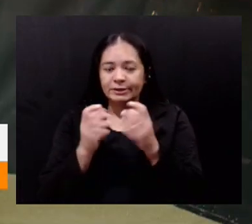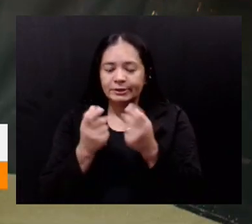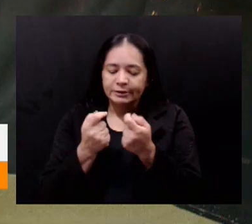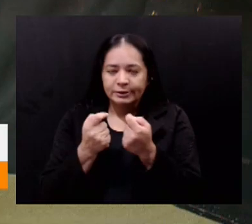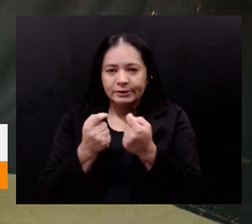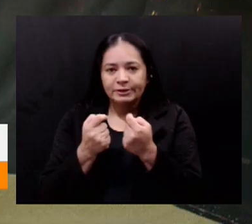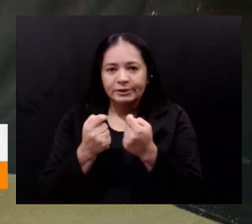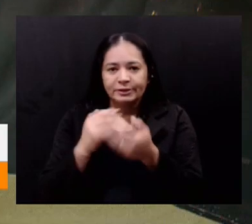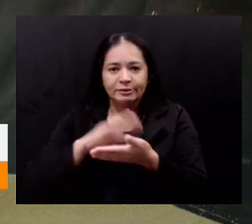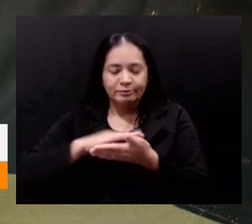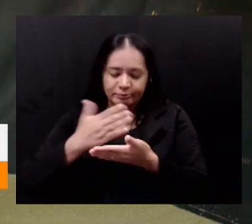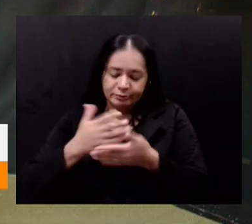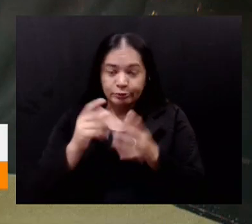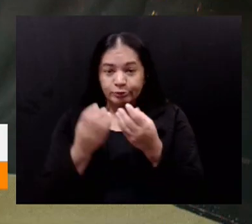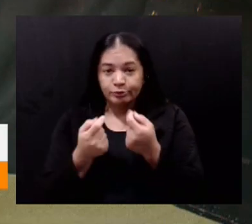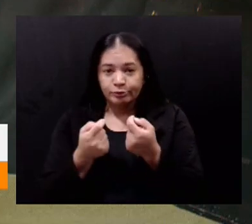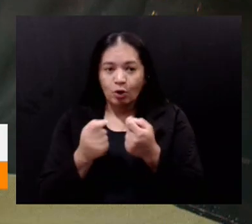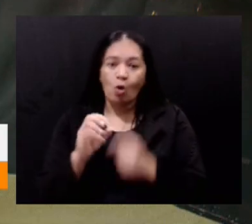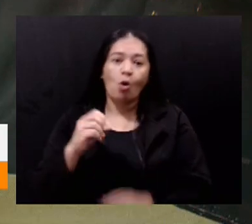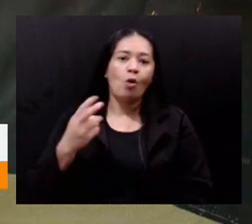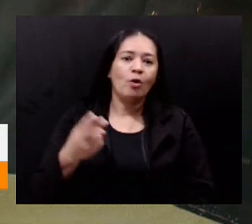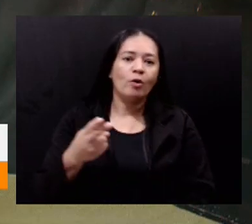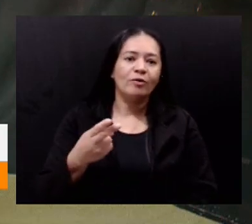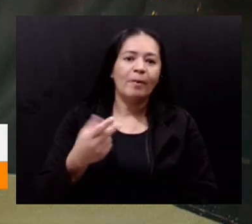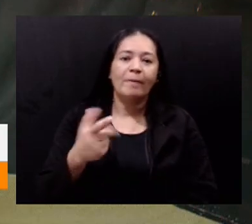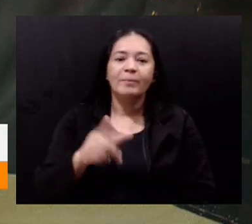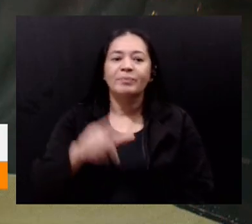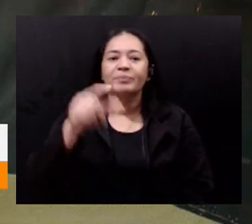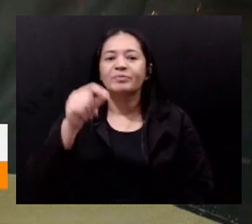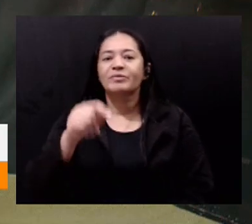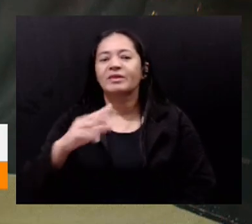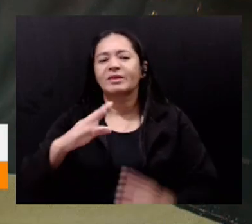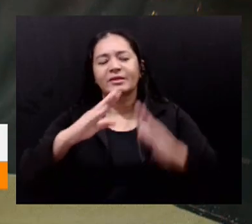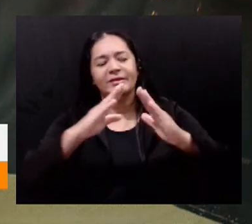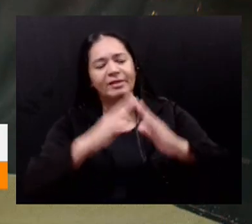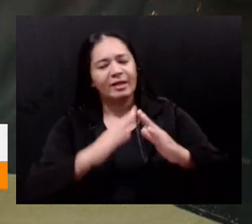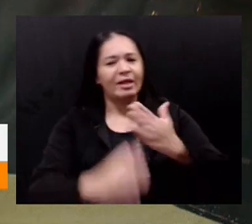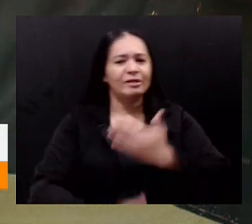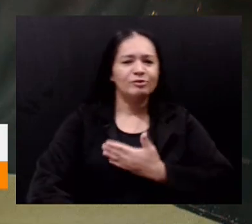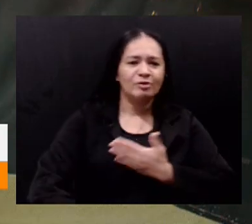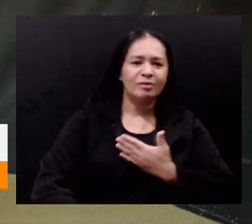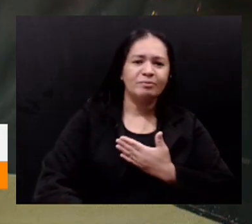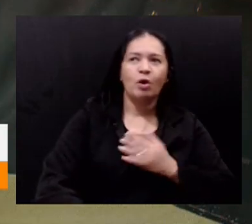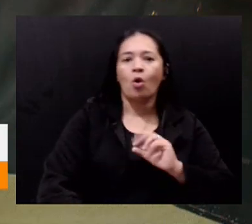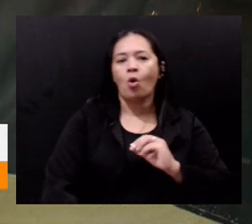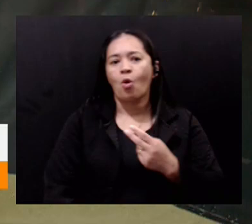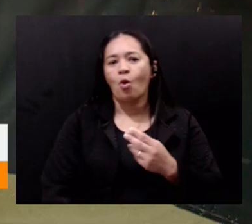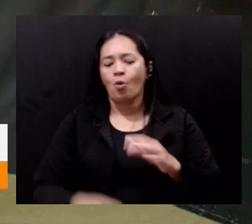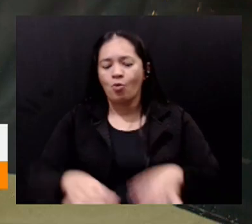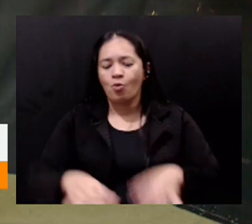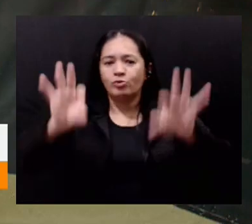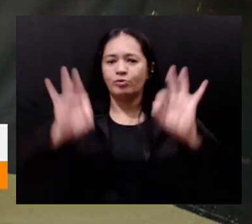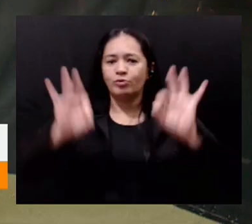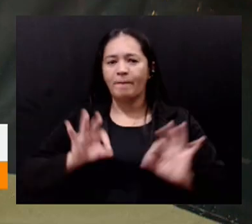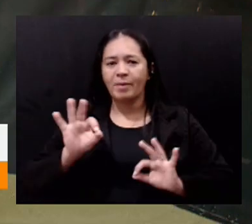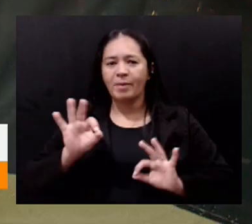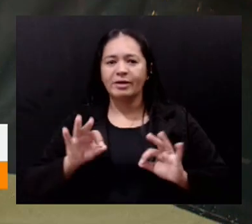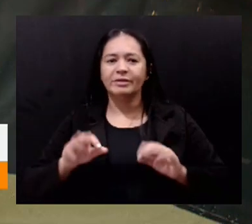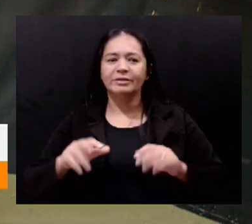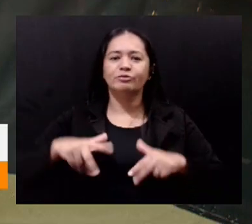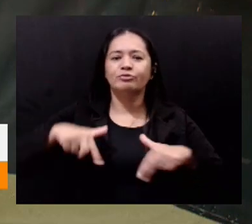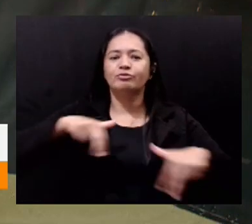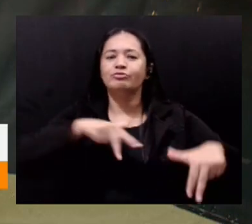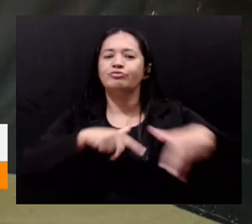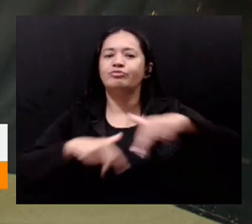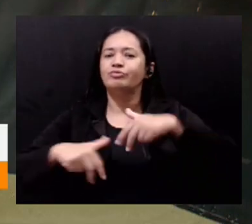celular, ou ir, né, na casa de um amigo, ou então fazer um piquenique, caminhar no parque, ver gente, falar um boa tarde,